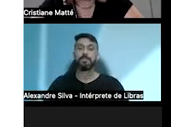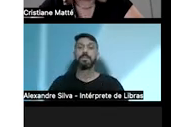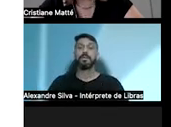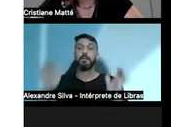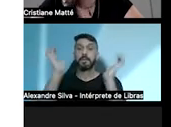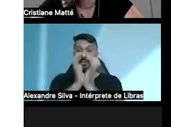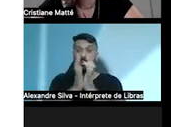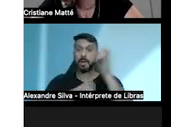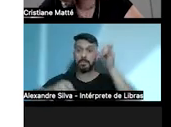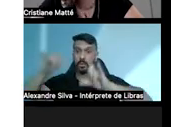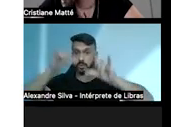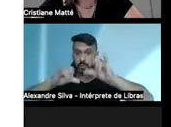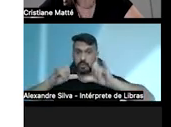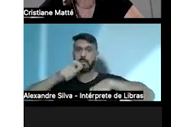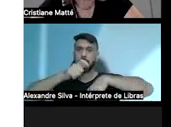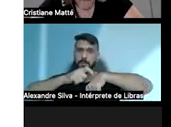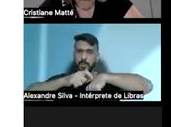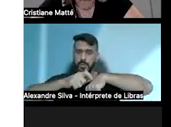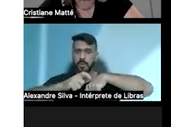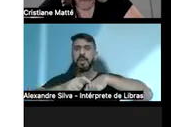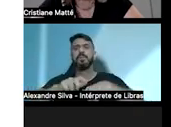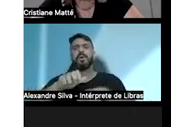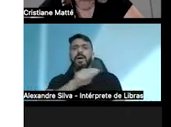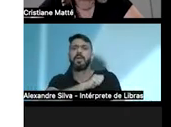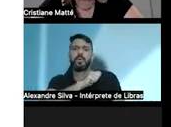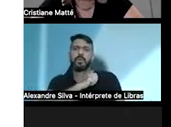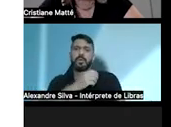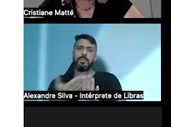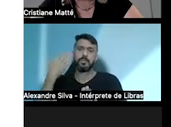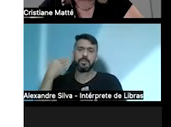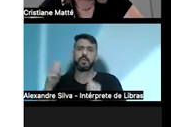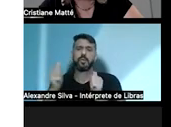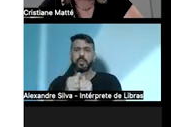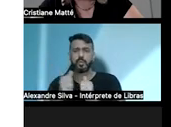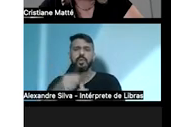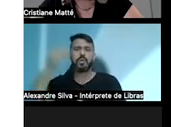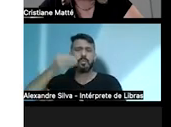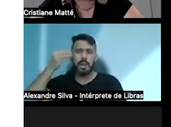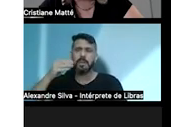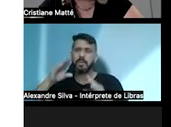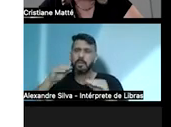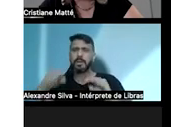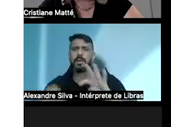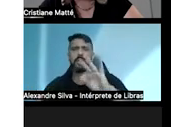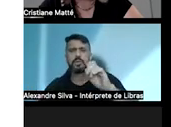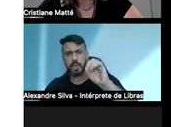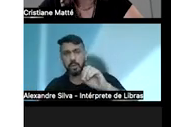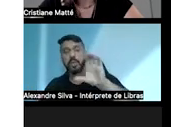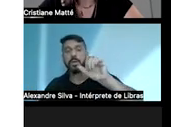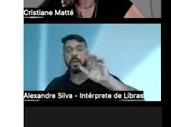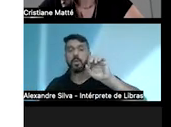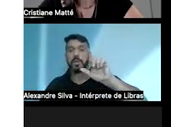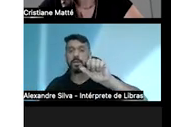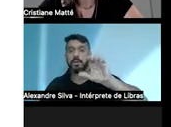do meu laboratório nesse momento, também aos alunos passados, né, que realizaram esses experimentos, em especial o Thiago Marcelino e a Caroline Klein,